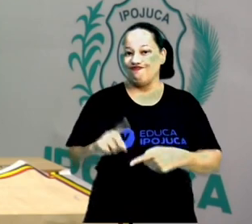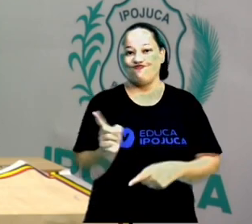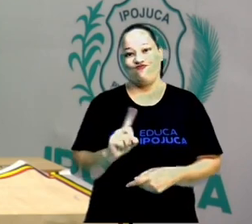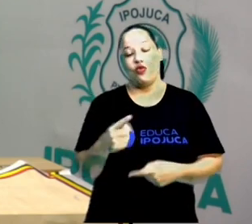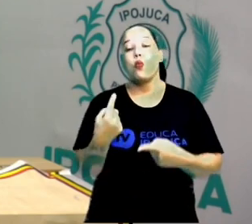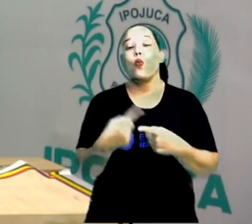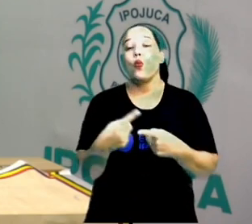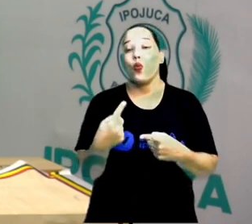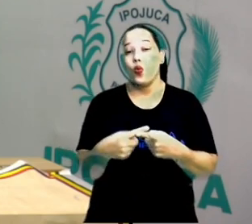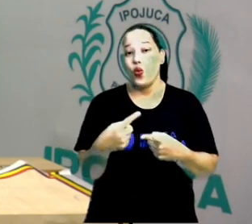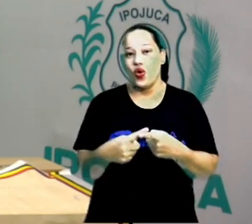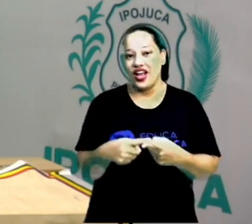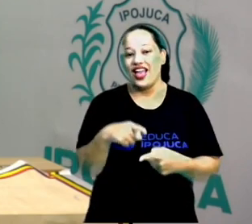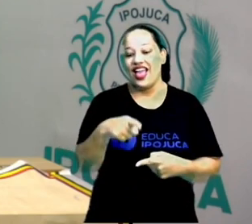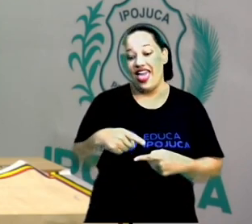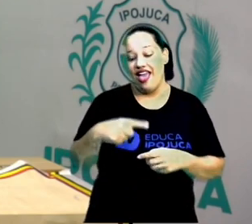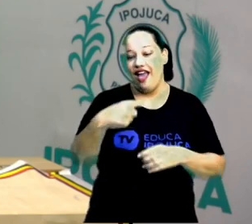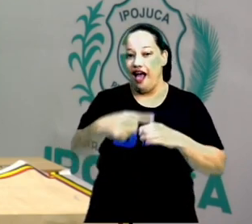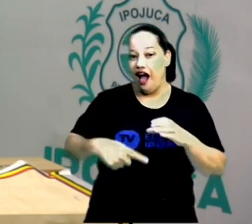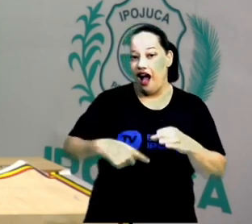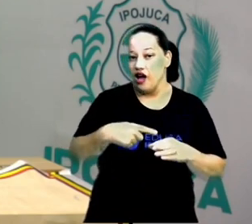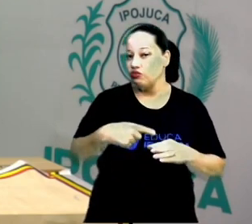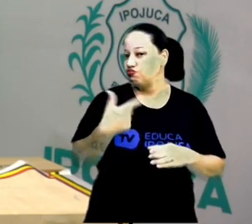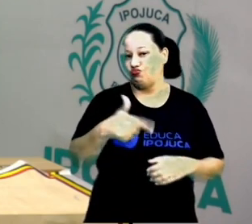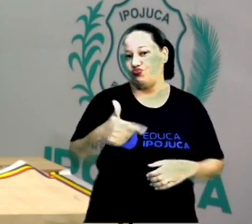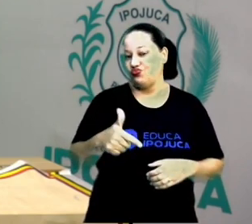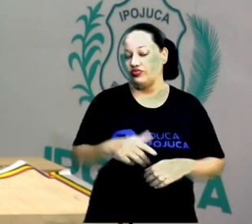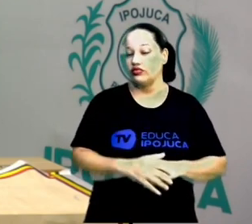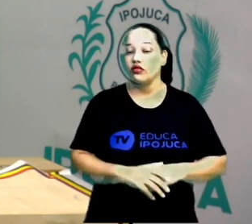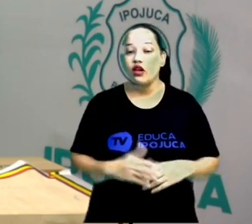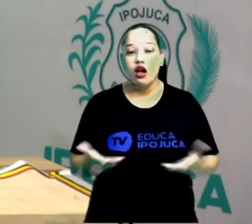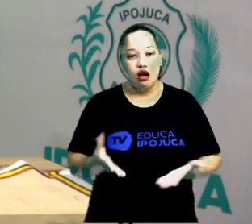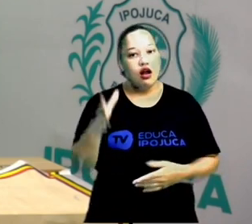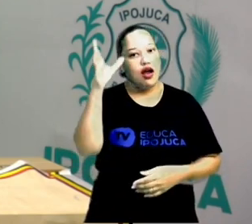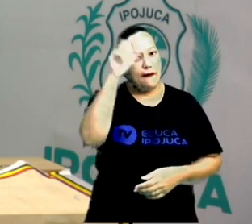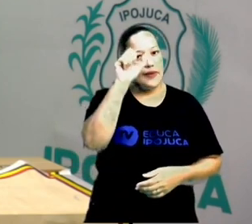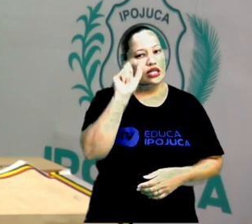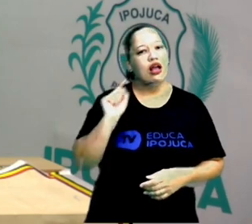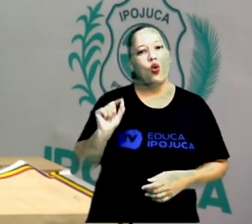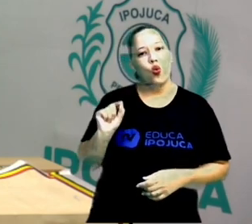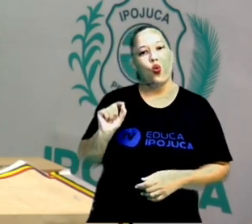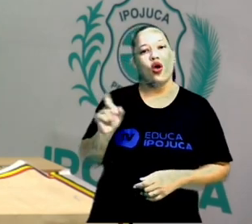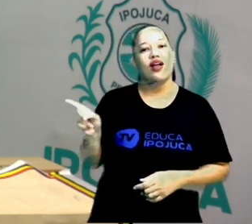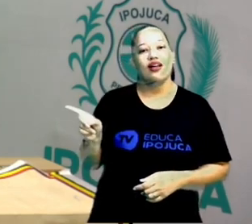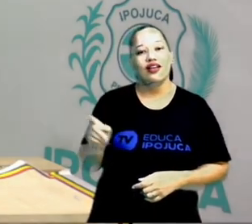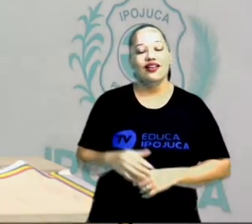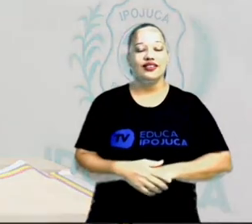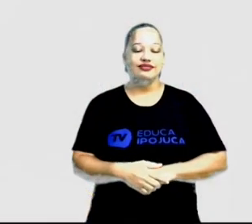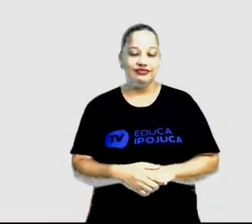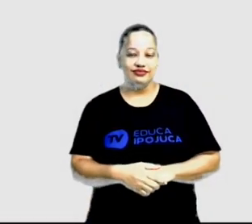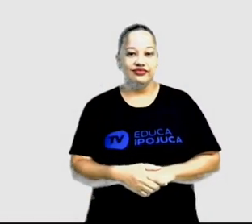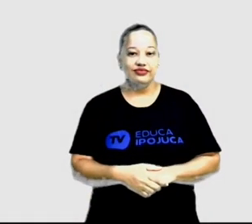eles não são corpos arredondados. Mas vamos aprender o que eles são?